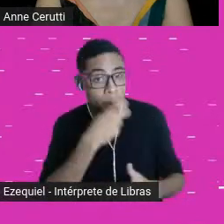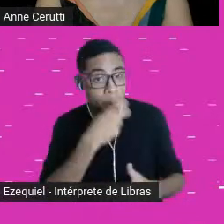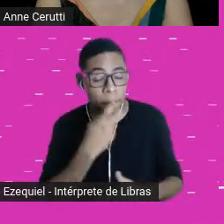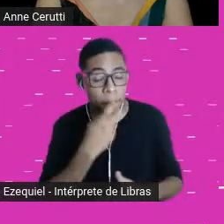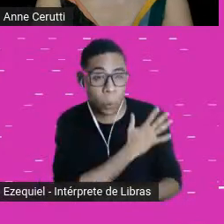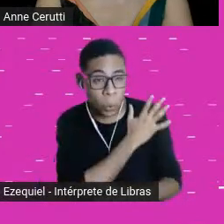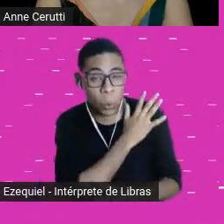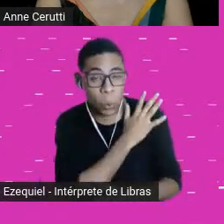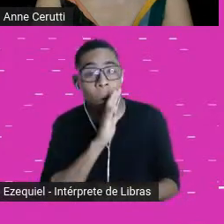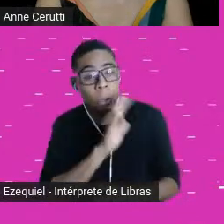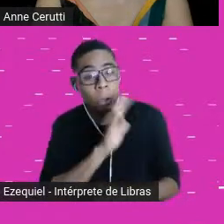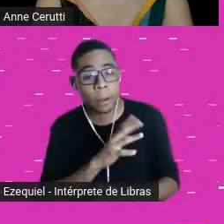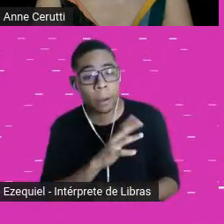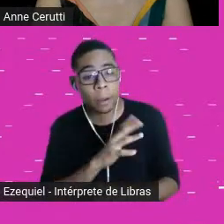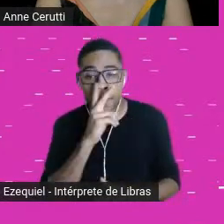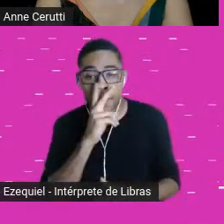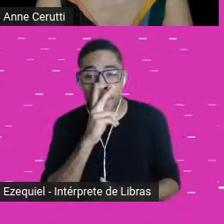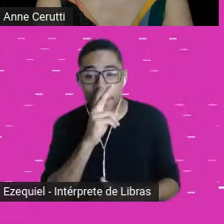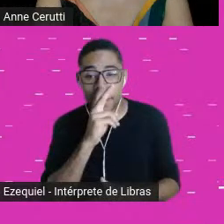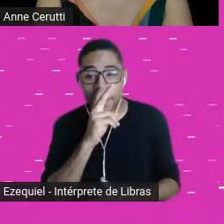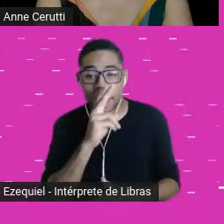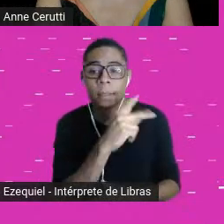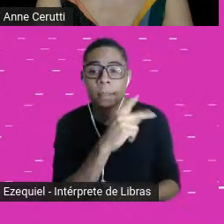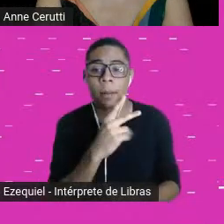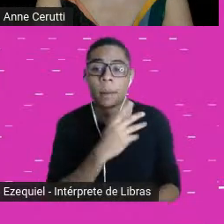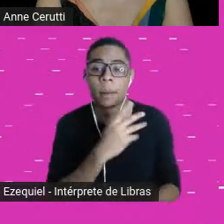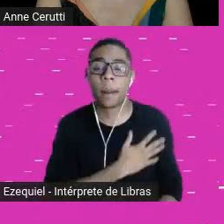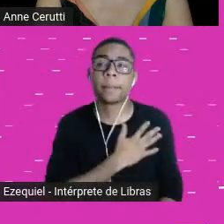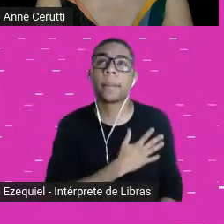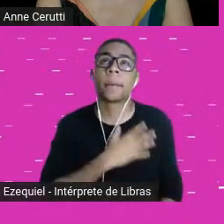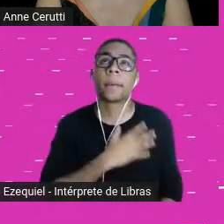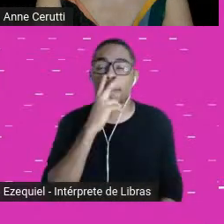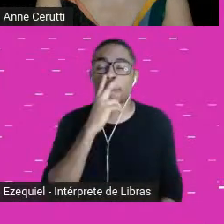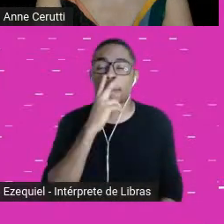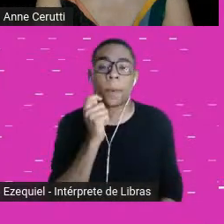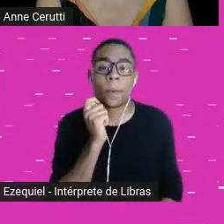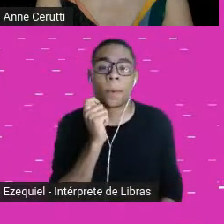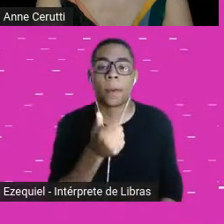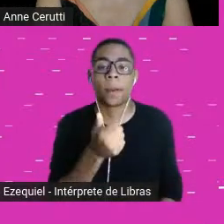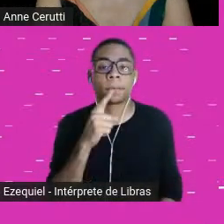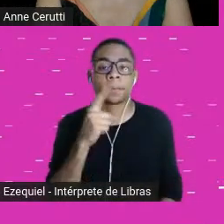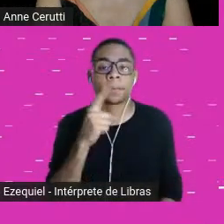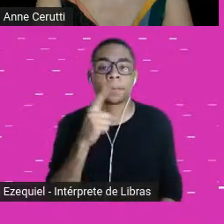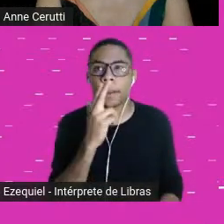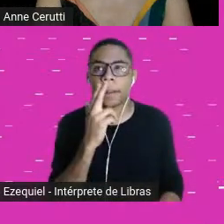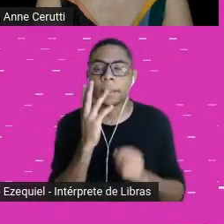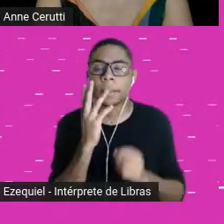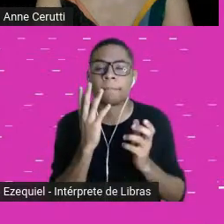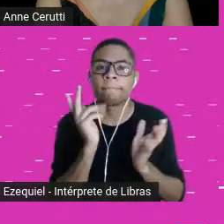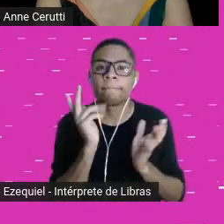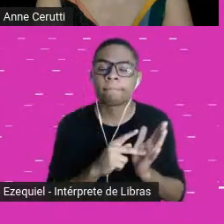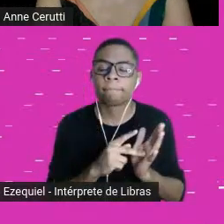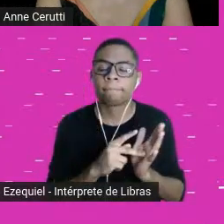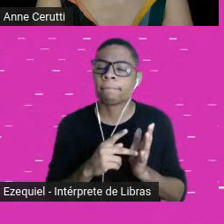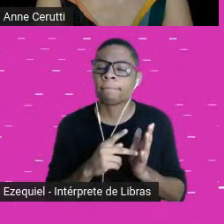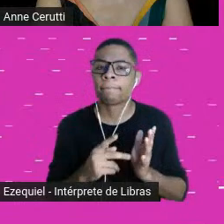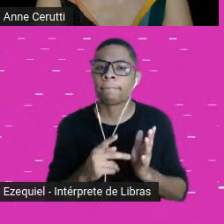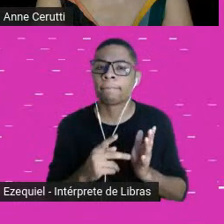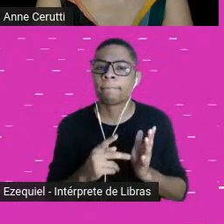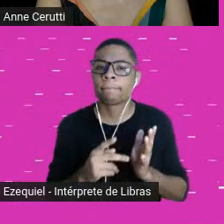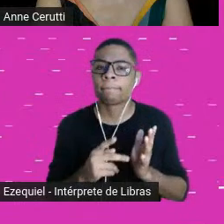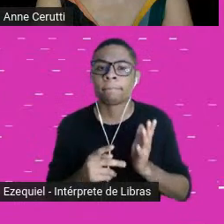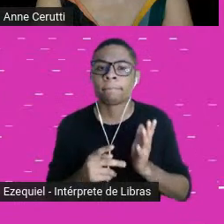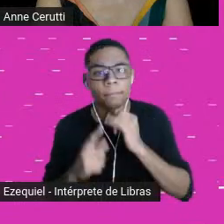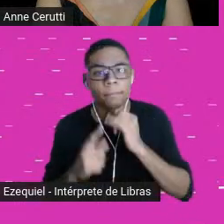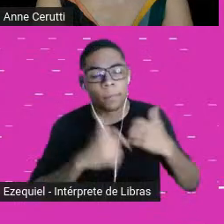que a Medeia trazia no rosto num contraponto absoluto, né? Então, enquanto ele trazia todo o desespero da dor vivido